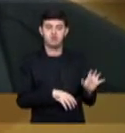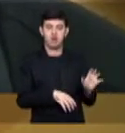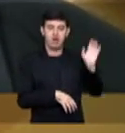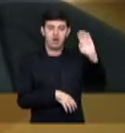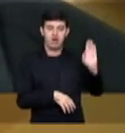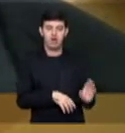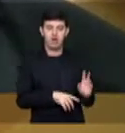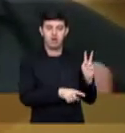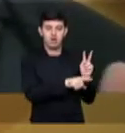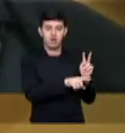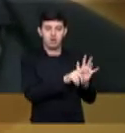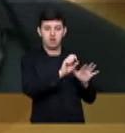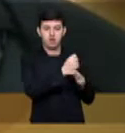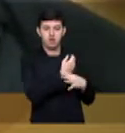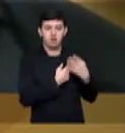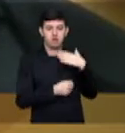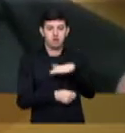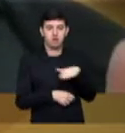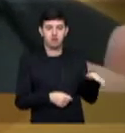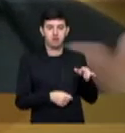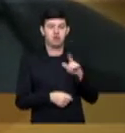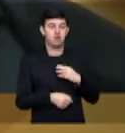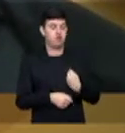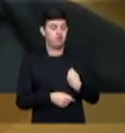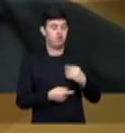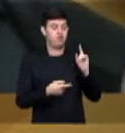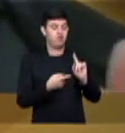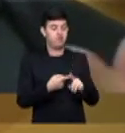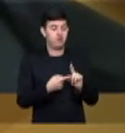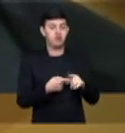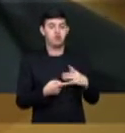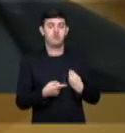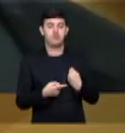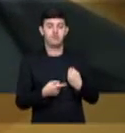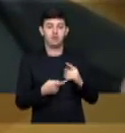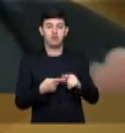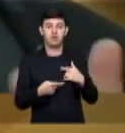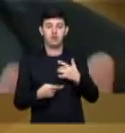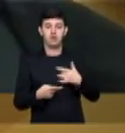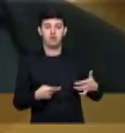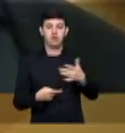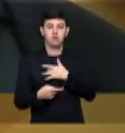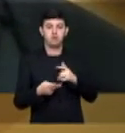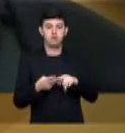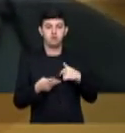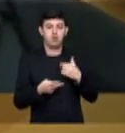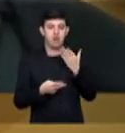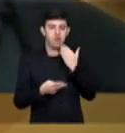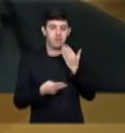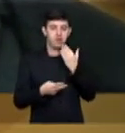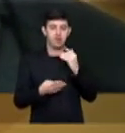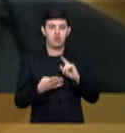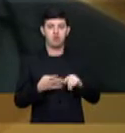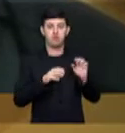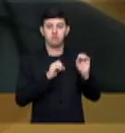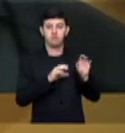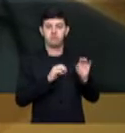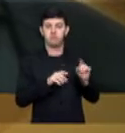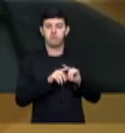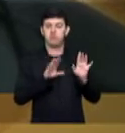absoluta prioridade a vida, a saúde, a alimentação, a educação.